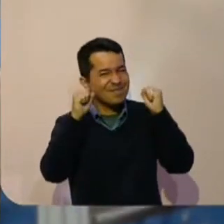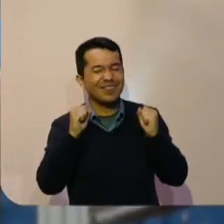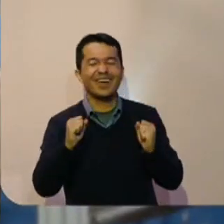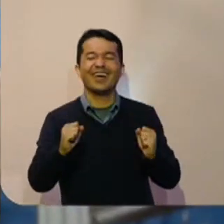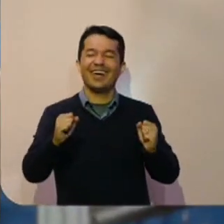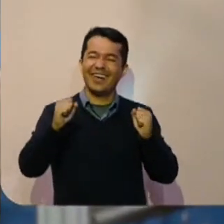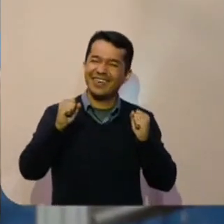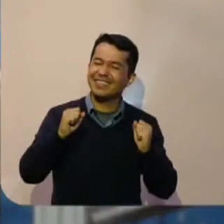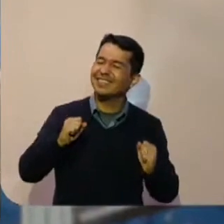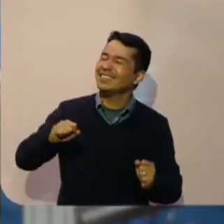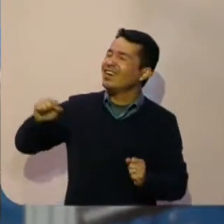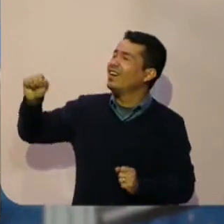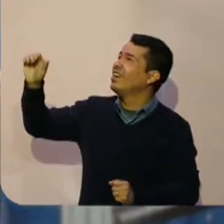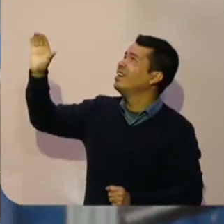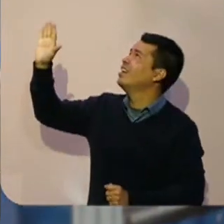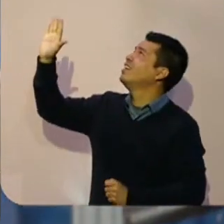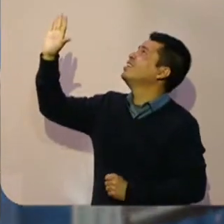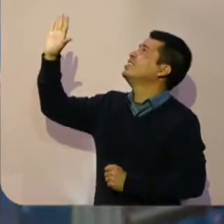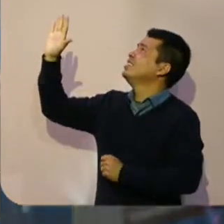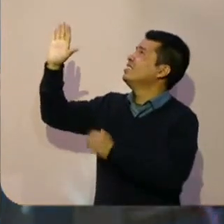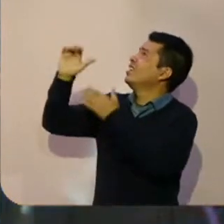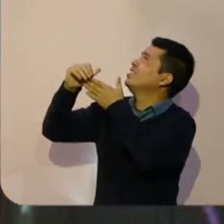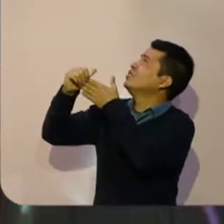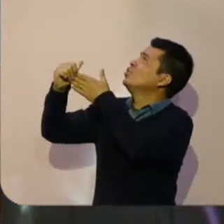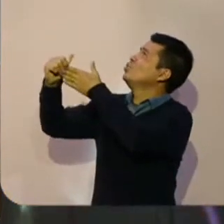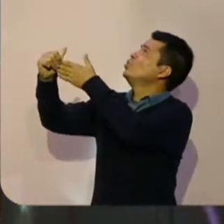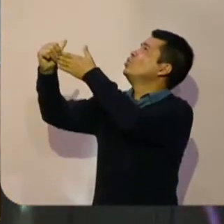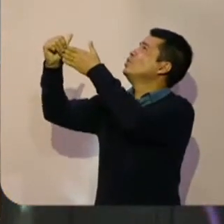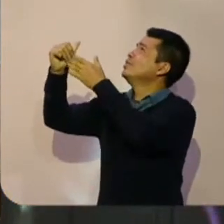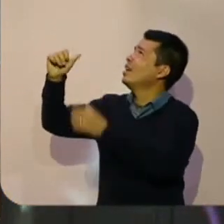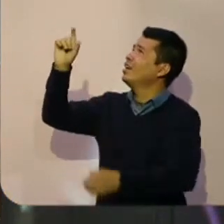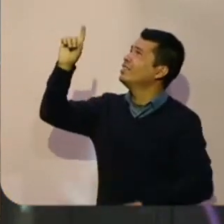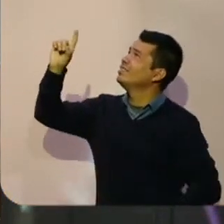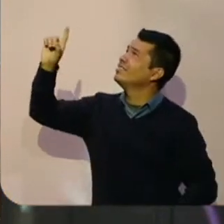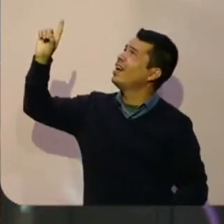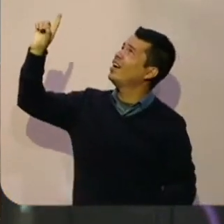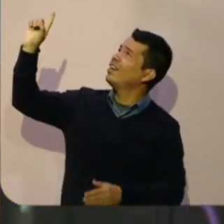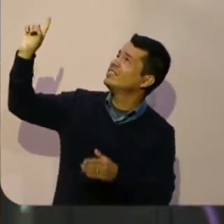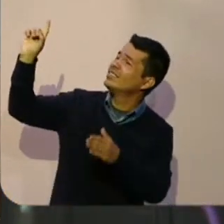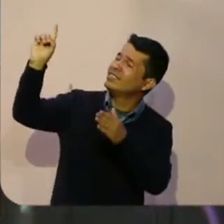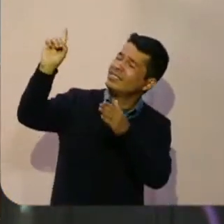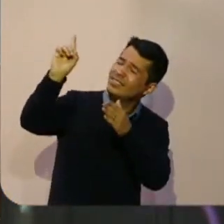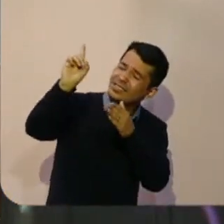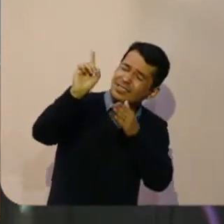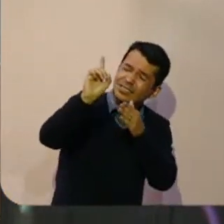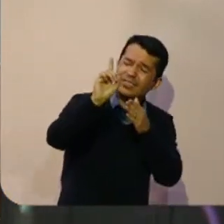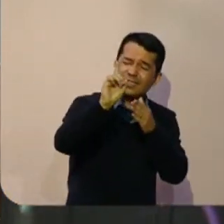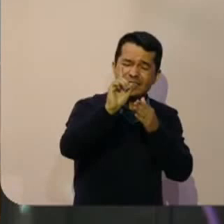segura na mão de Deus e vai.